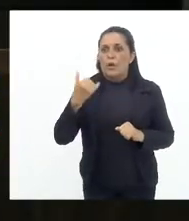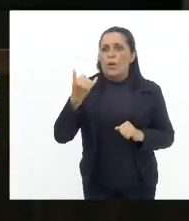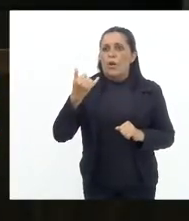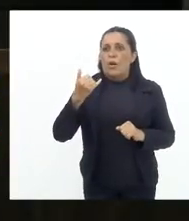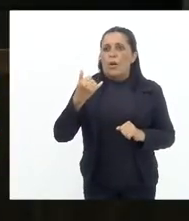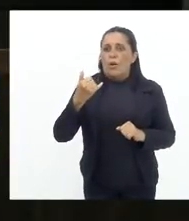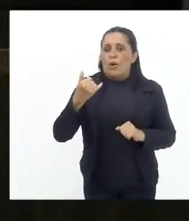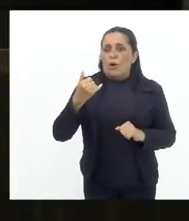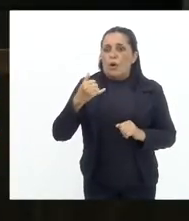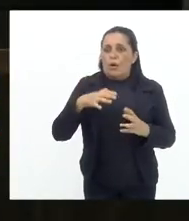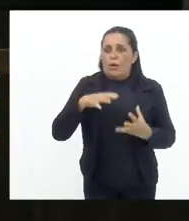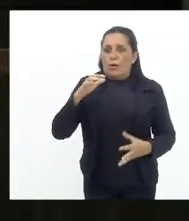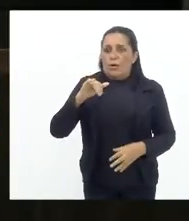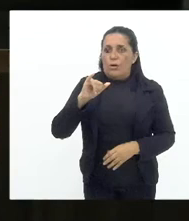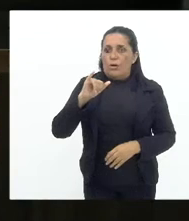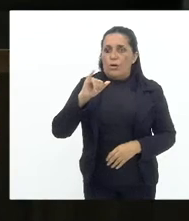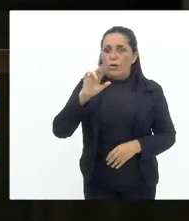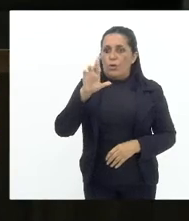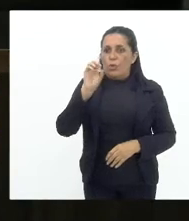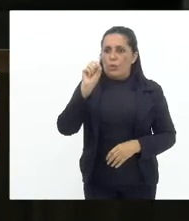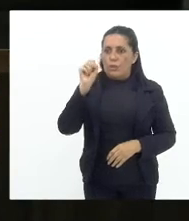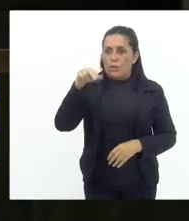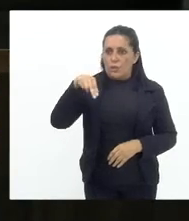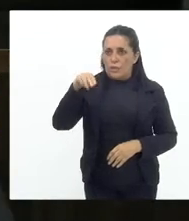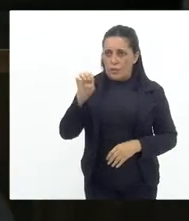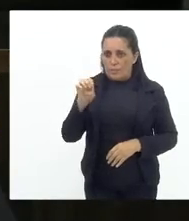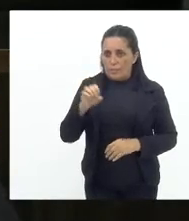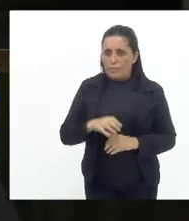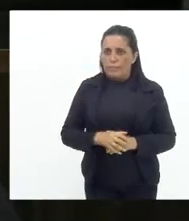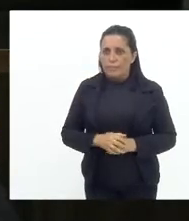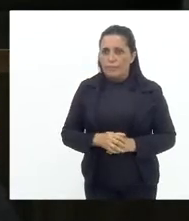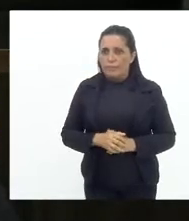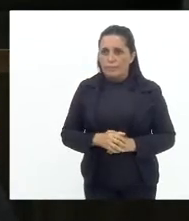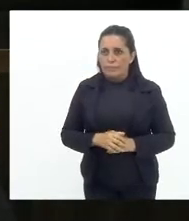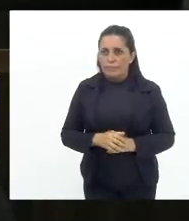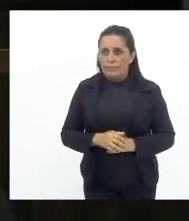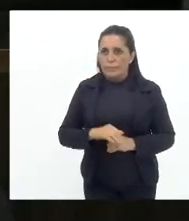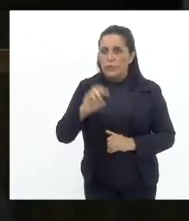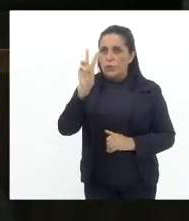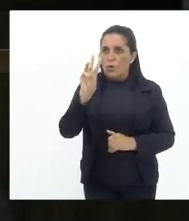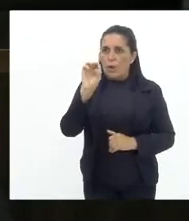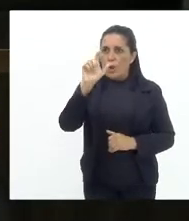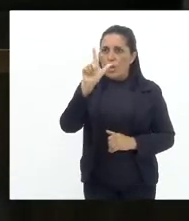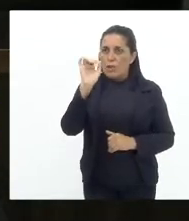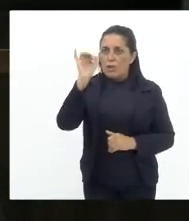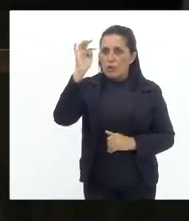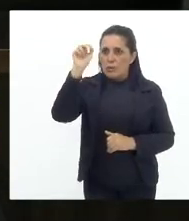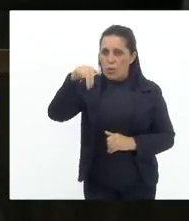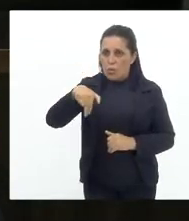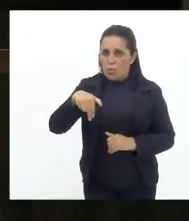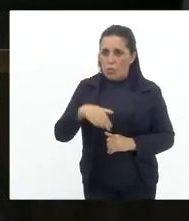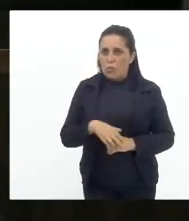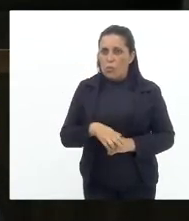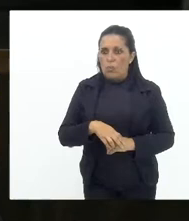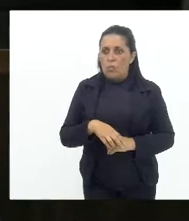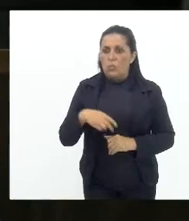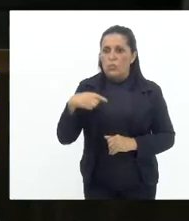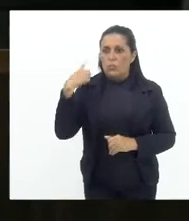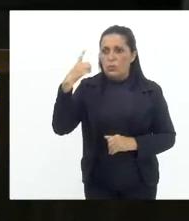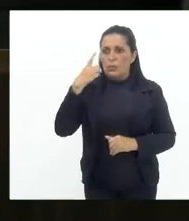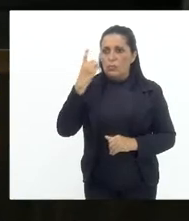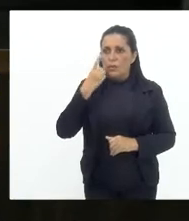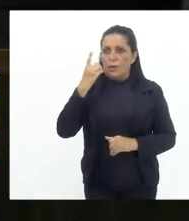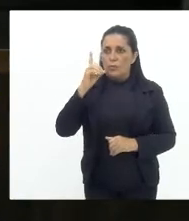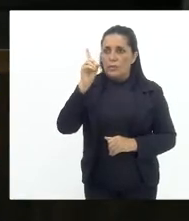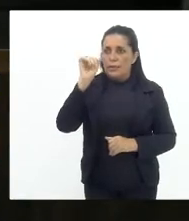Félix deputada Rosane Félix o deputado Welington José Ricardo Daniel